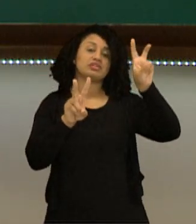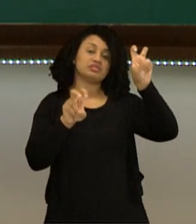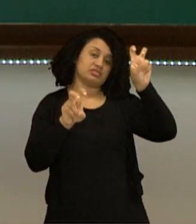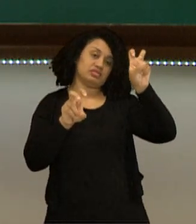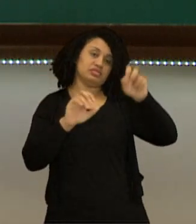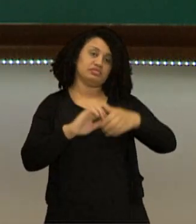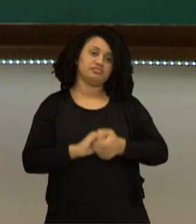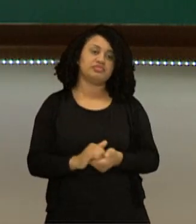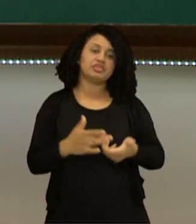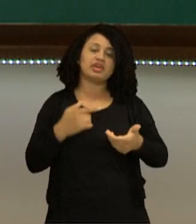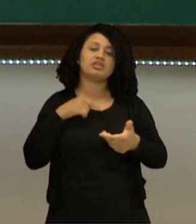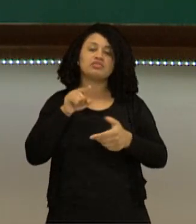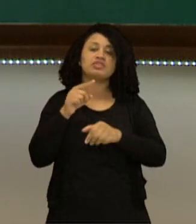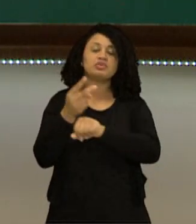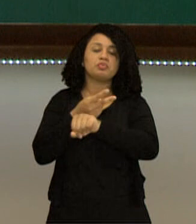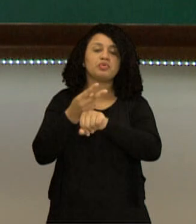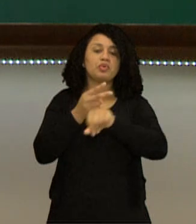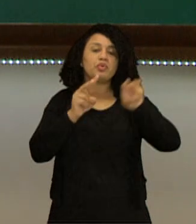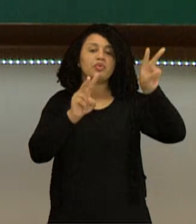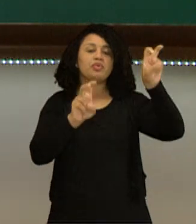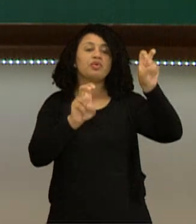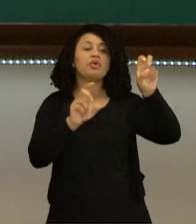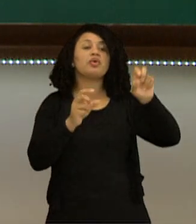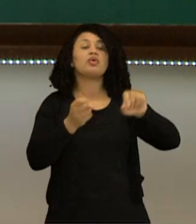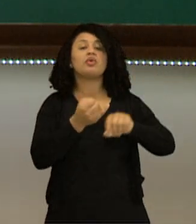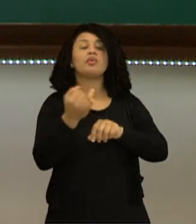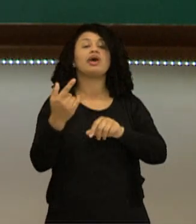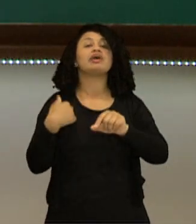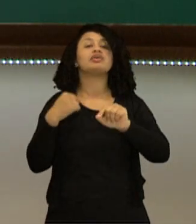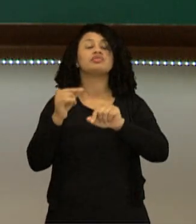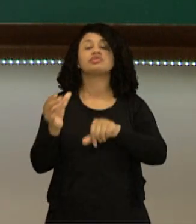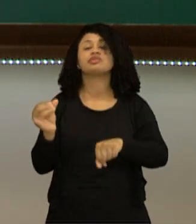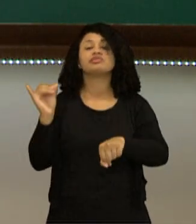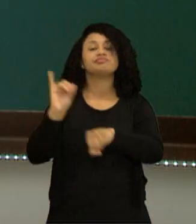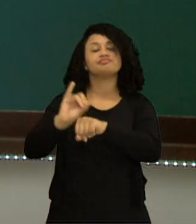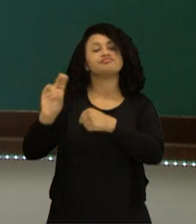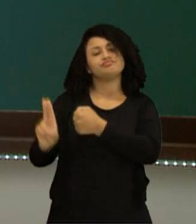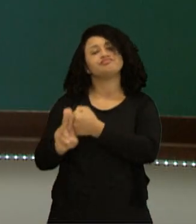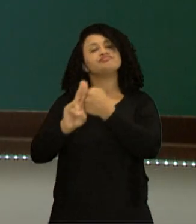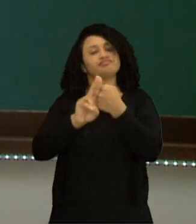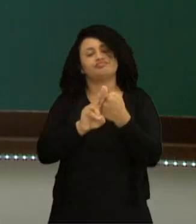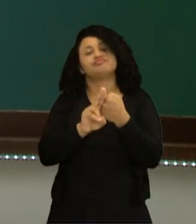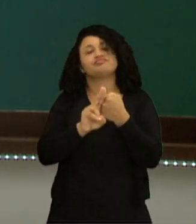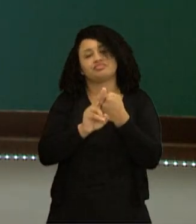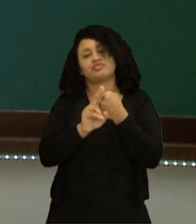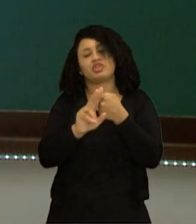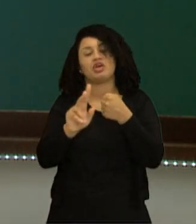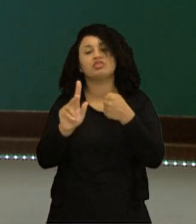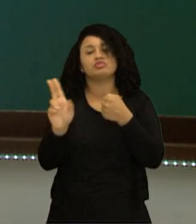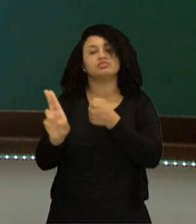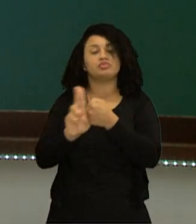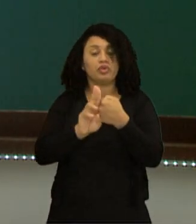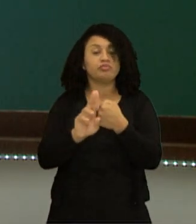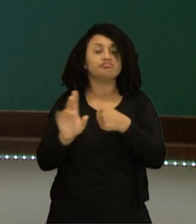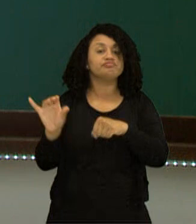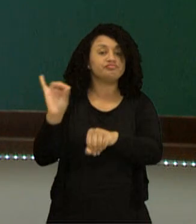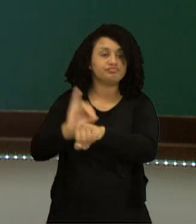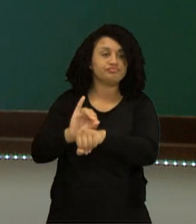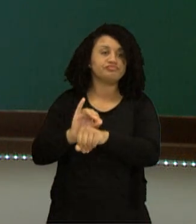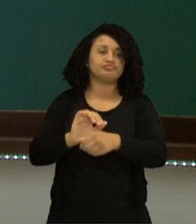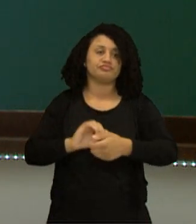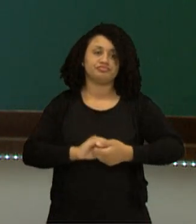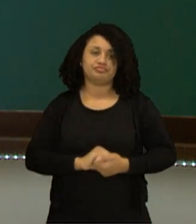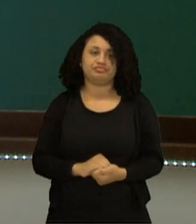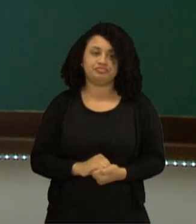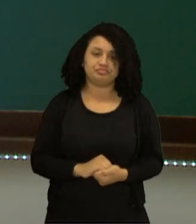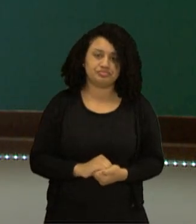Eu quero que vocês procurem nessas citações quais são os object pronouns, os pronomes objetos. Então vamos lá.